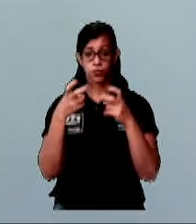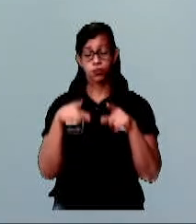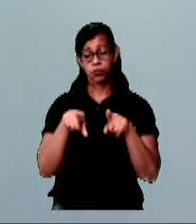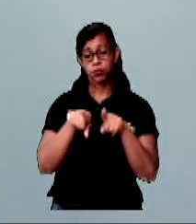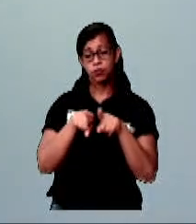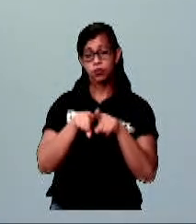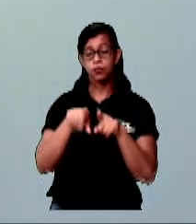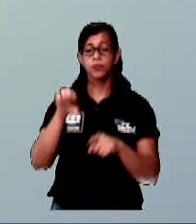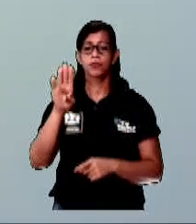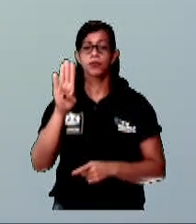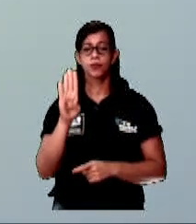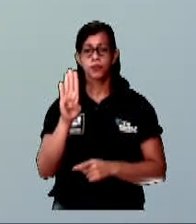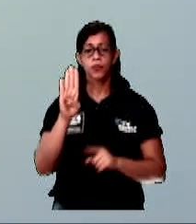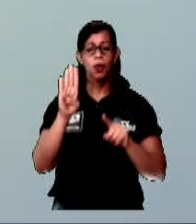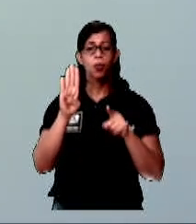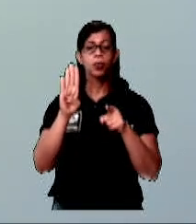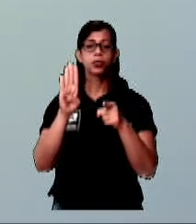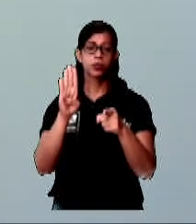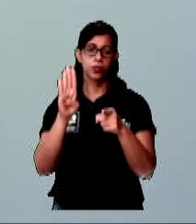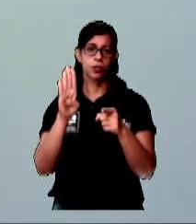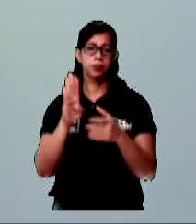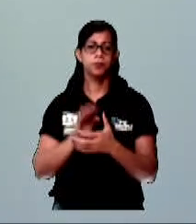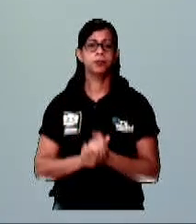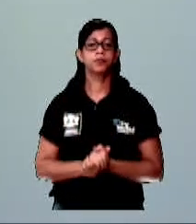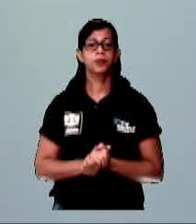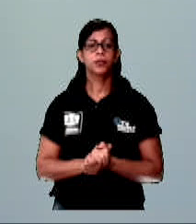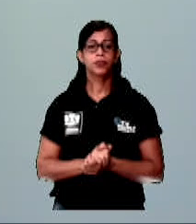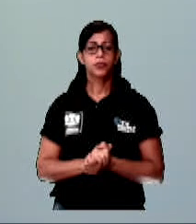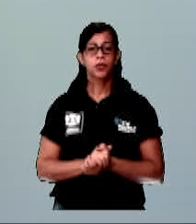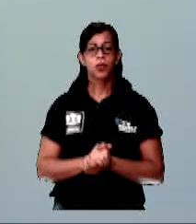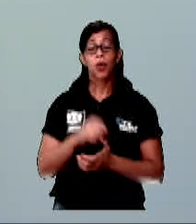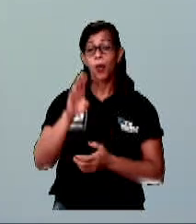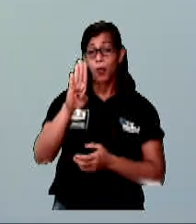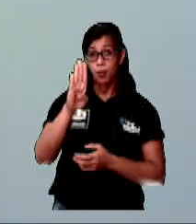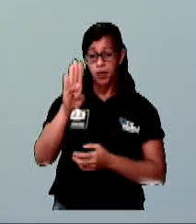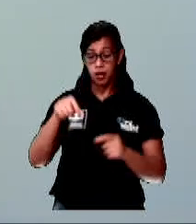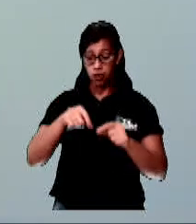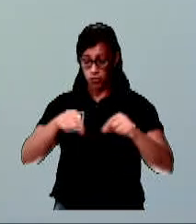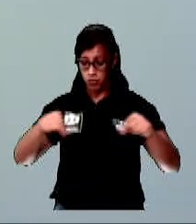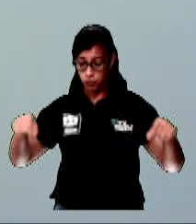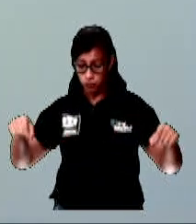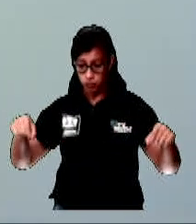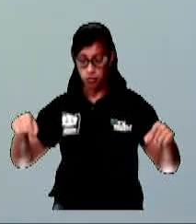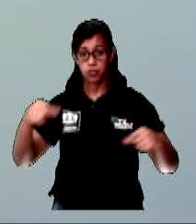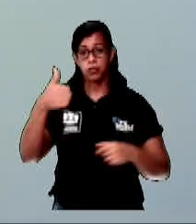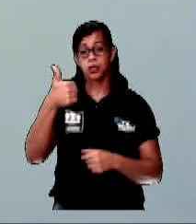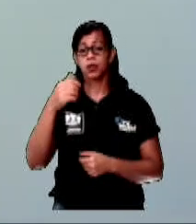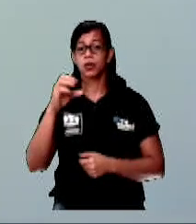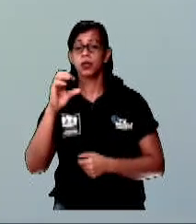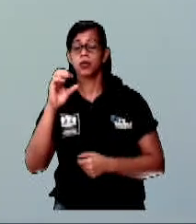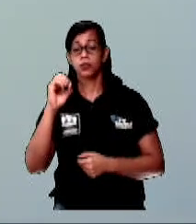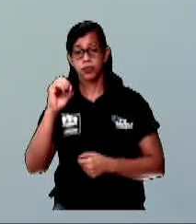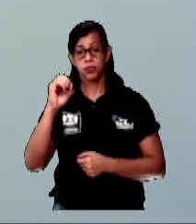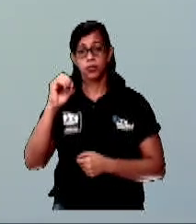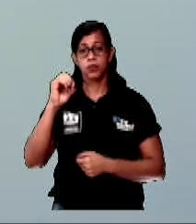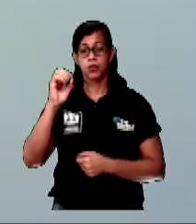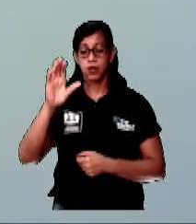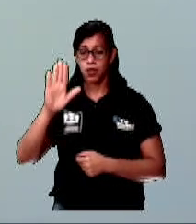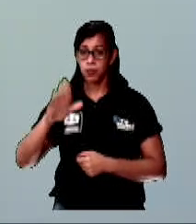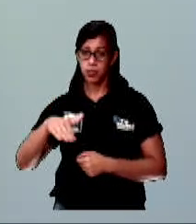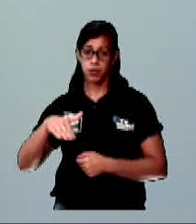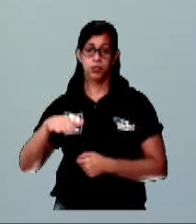B. No ponto B, em relação à horizontal, ele vai estar no 20, só que o 20 abaixo do zero, tá